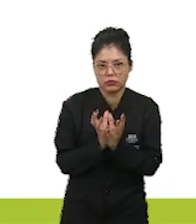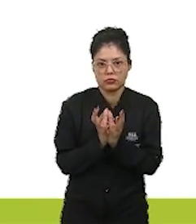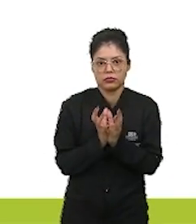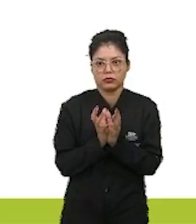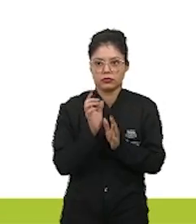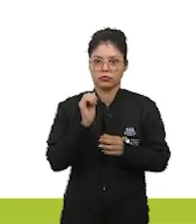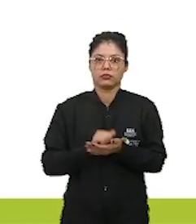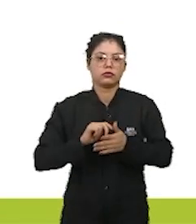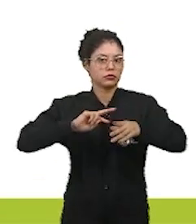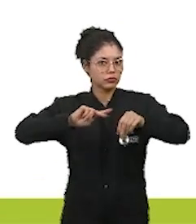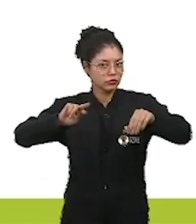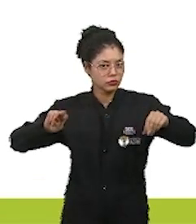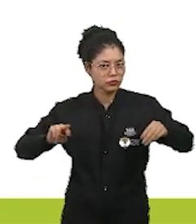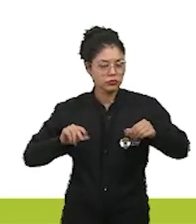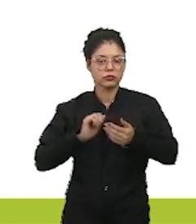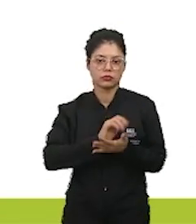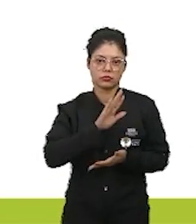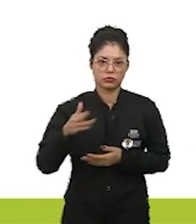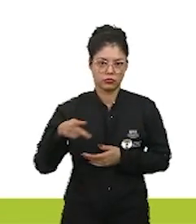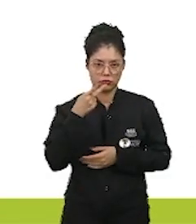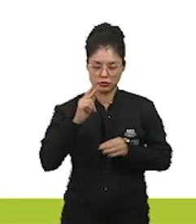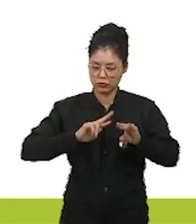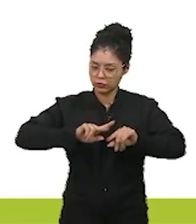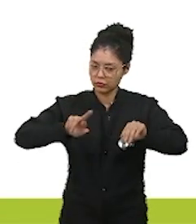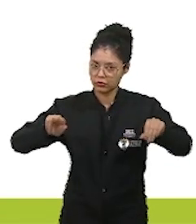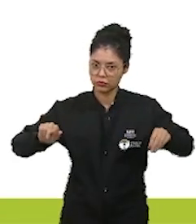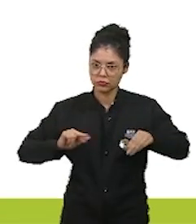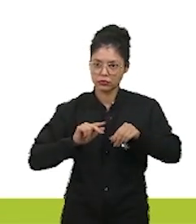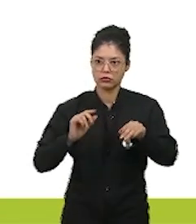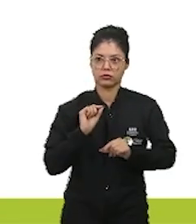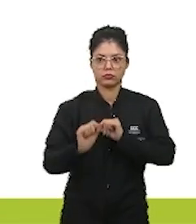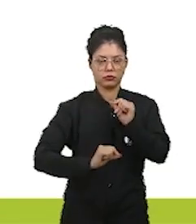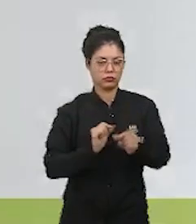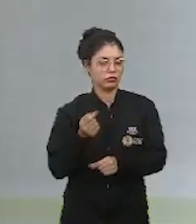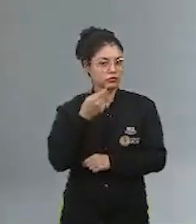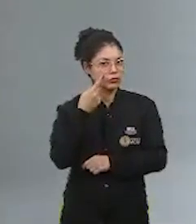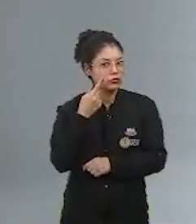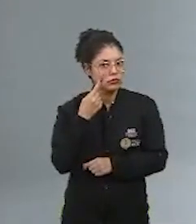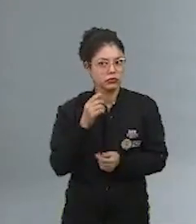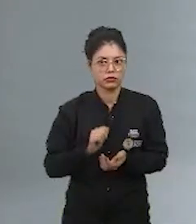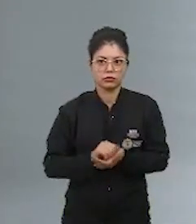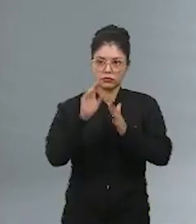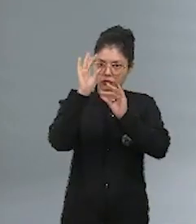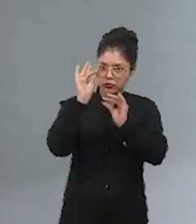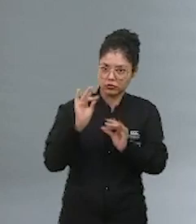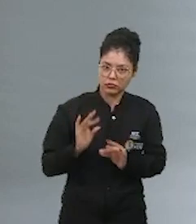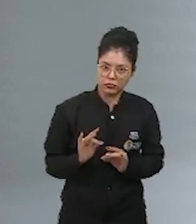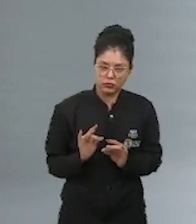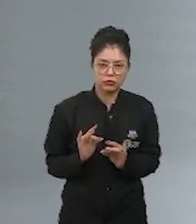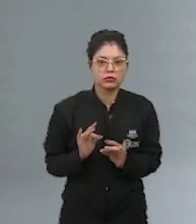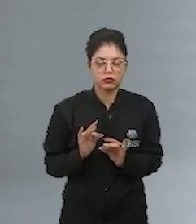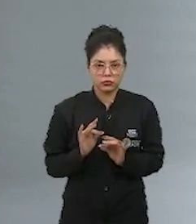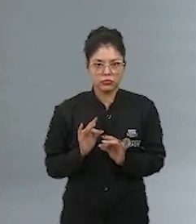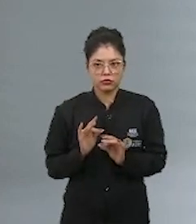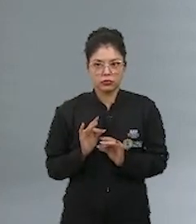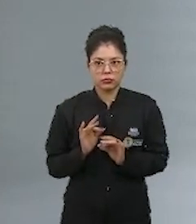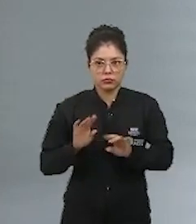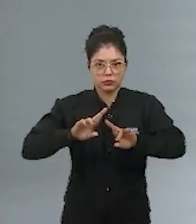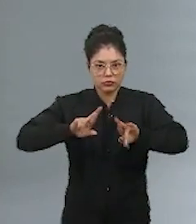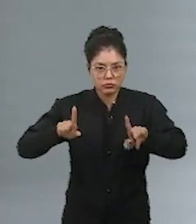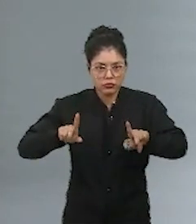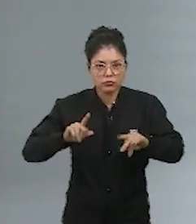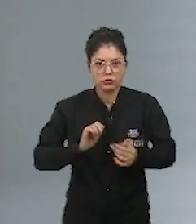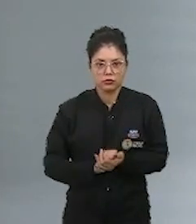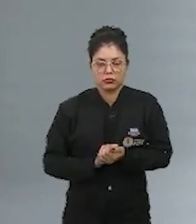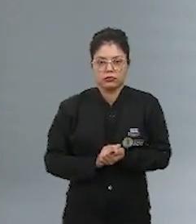de minerais. E aí, quando se fala de minerais, é interessante também destacar a diferença